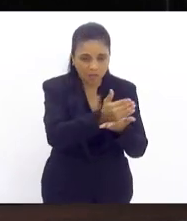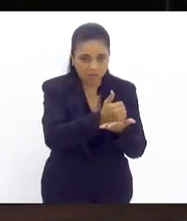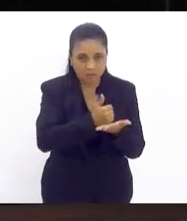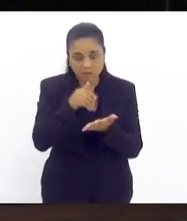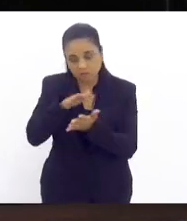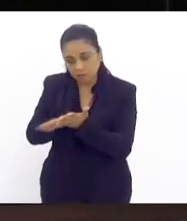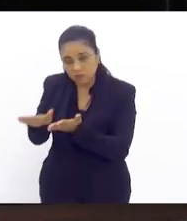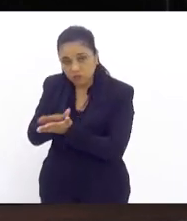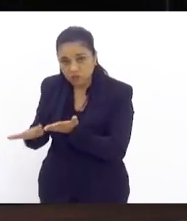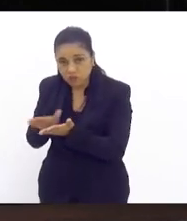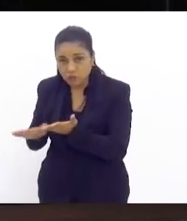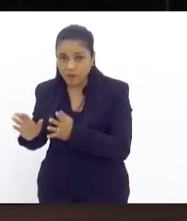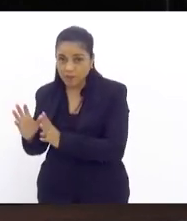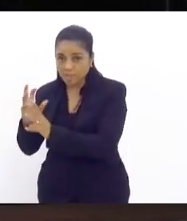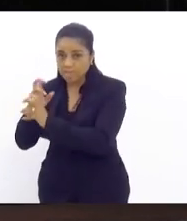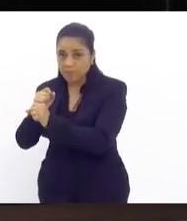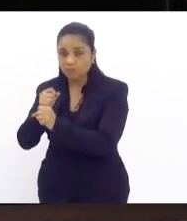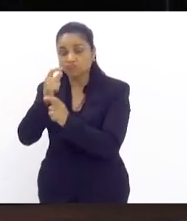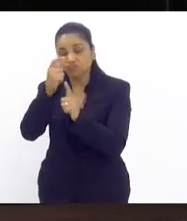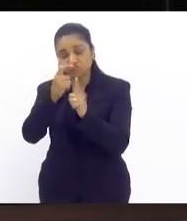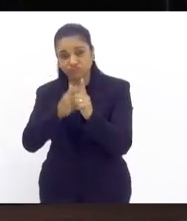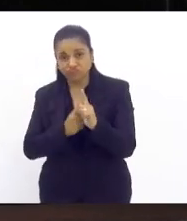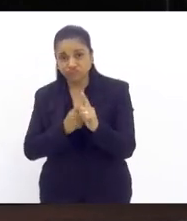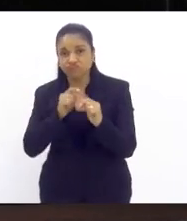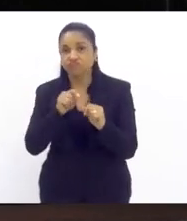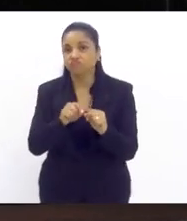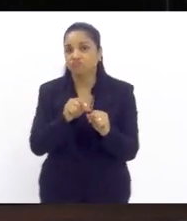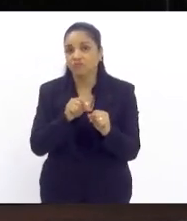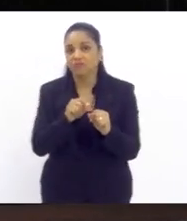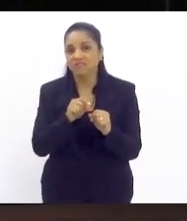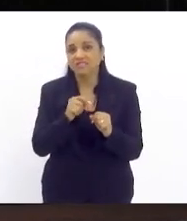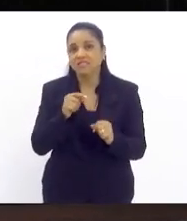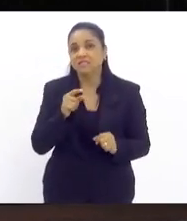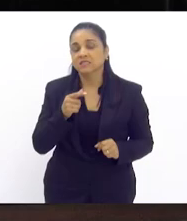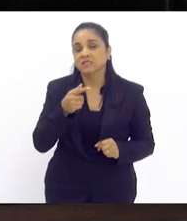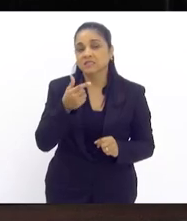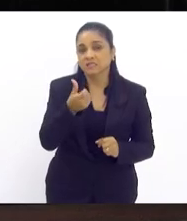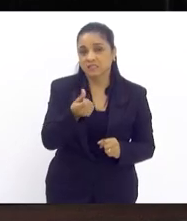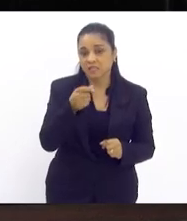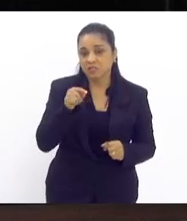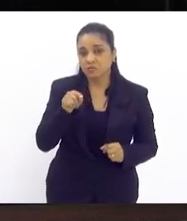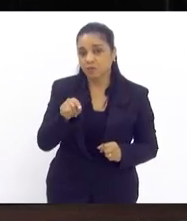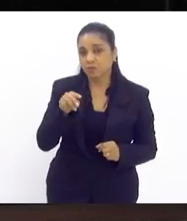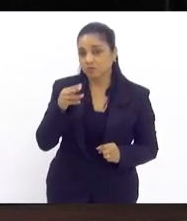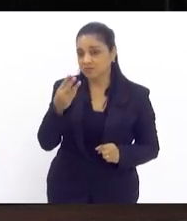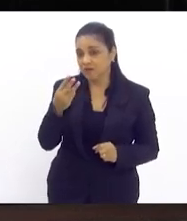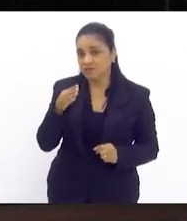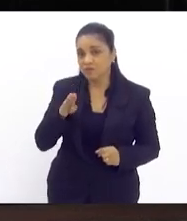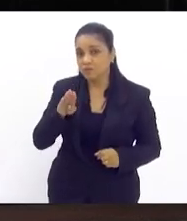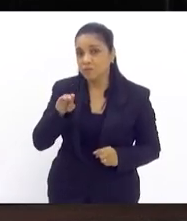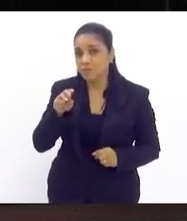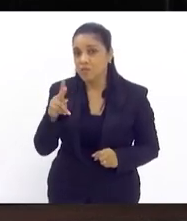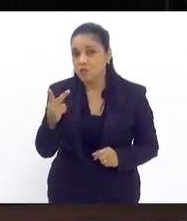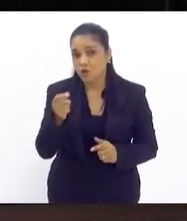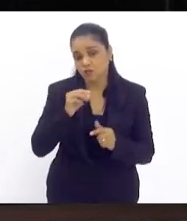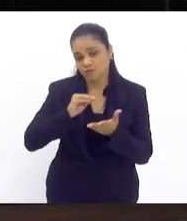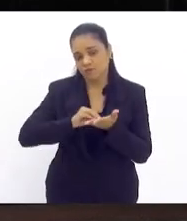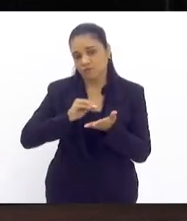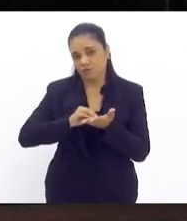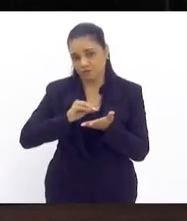despesa total, um déficit aí de 3,6 bilhões. Já começando a iniciar aqui,